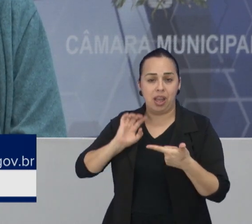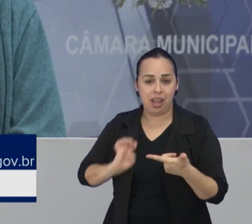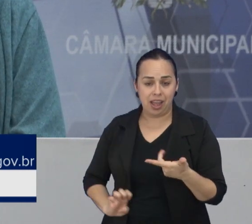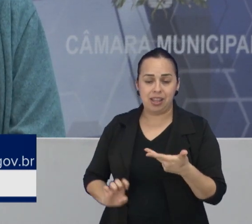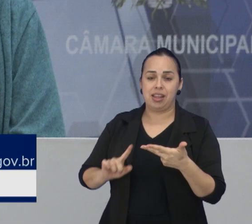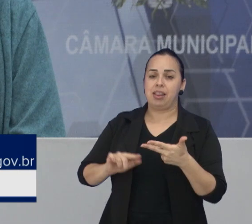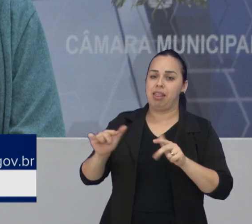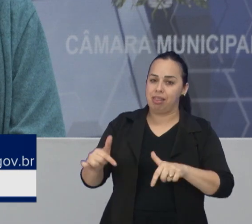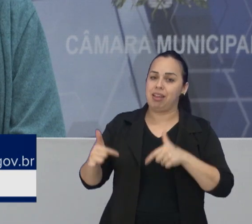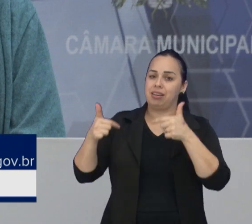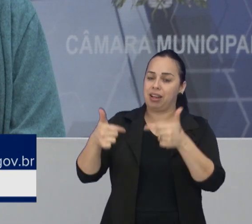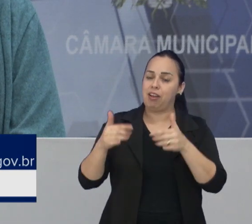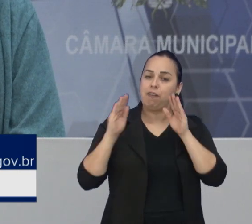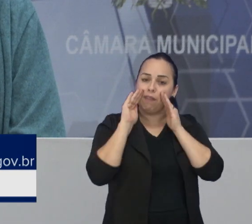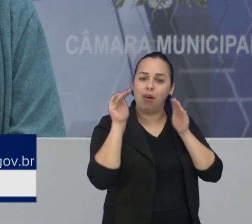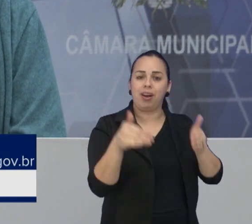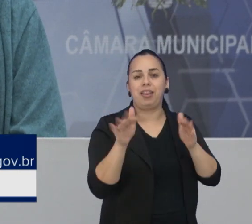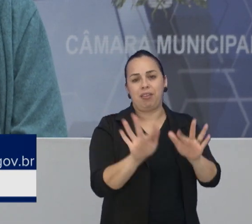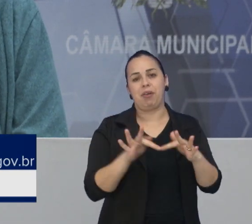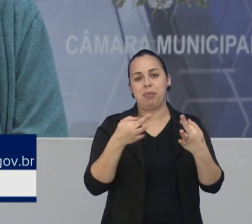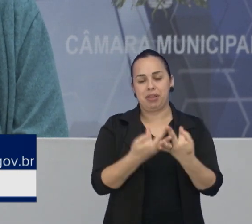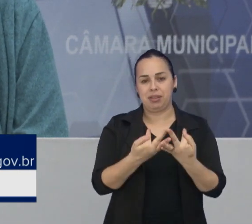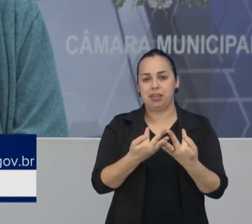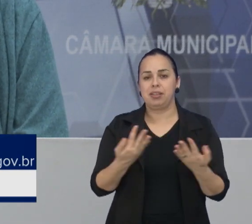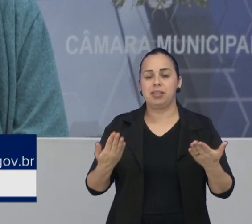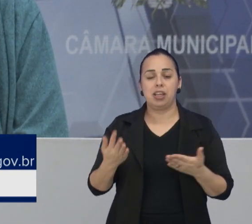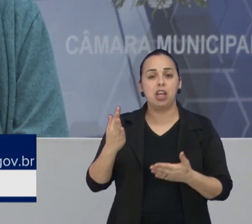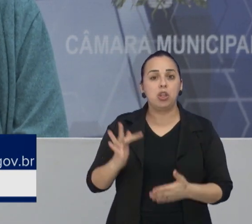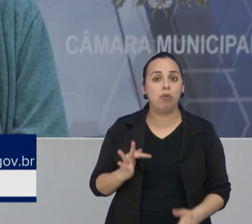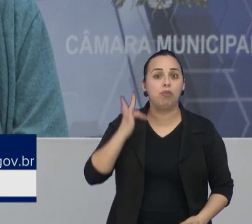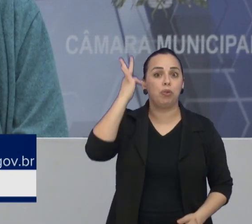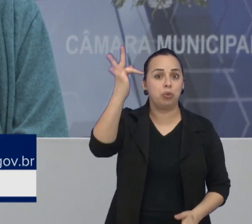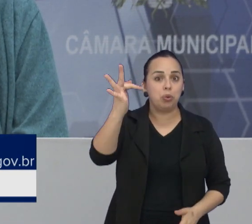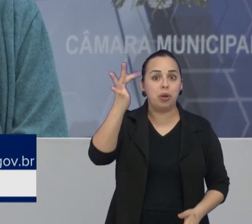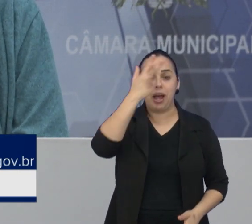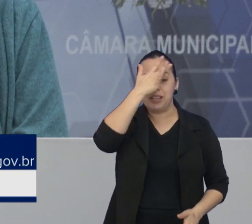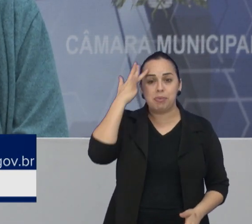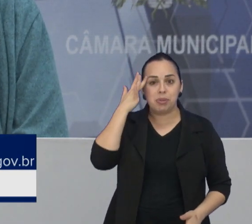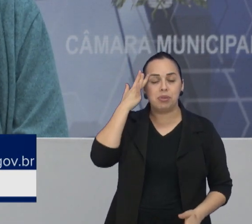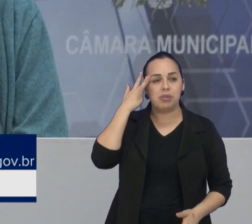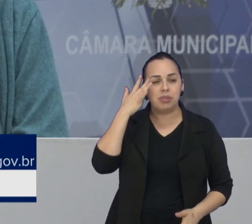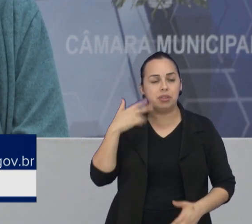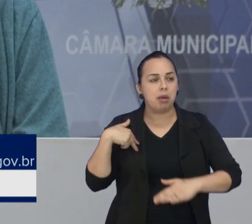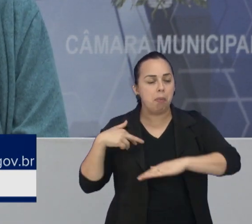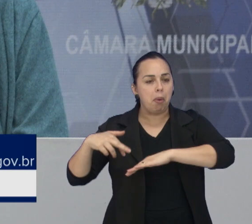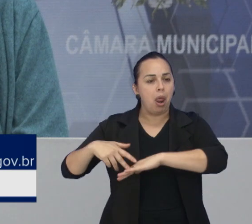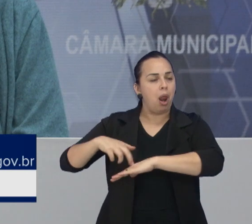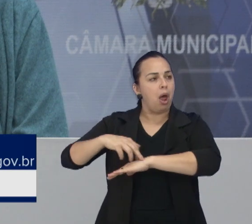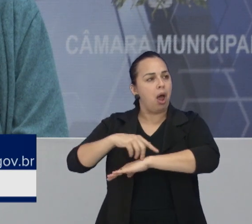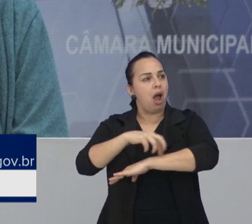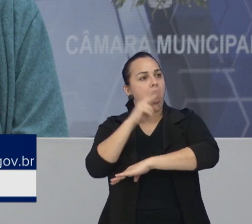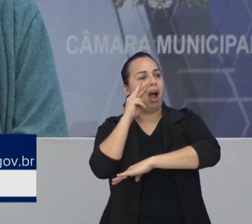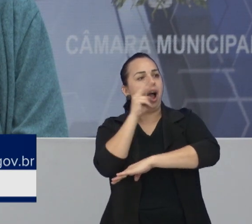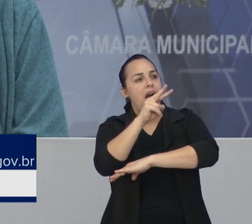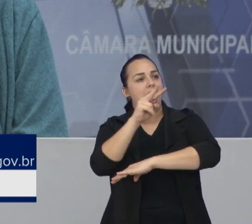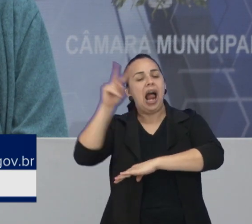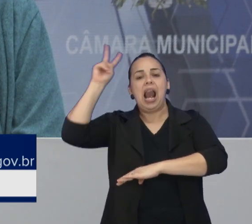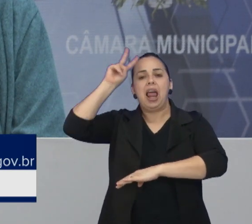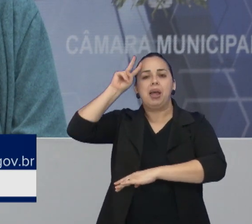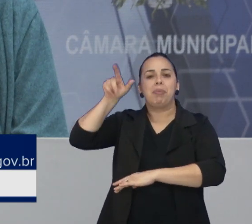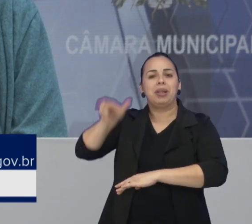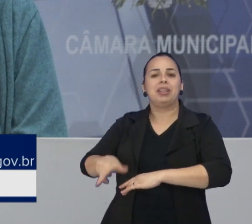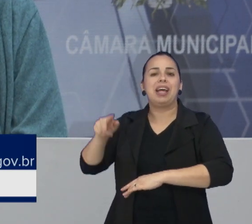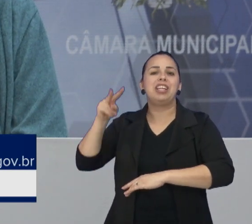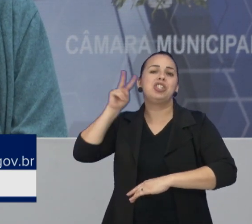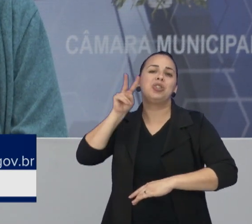e dedicação à família. Que as futuras gerações, ao caminhar por aqui, se inspirem na história de um homem que viveu